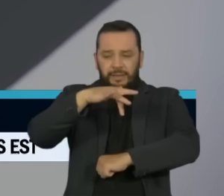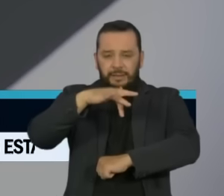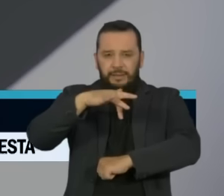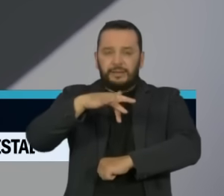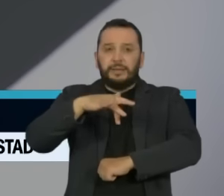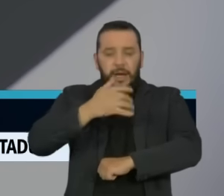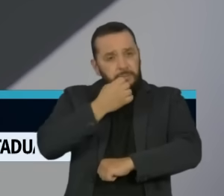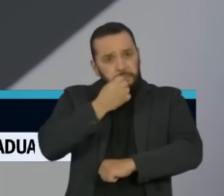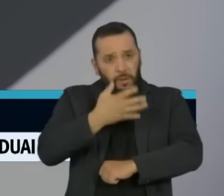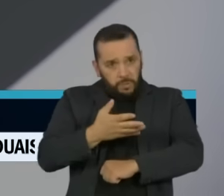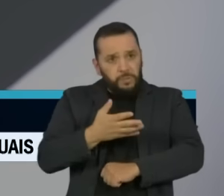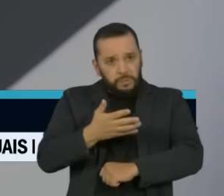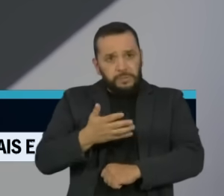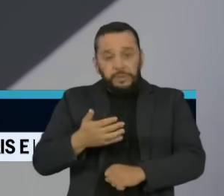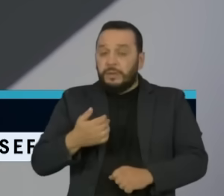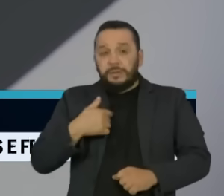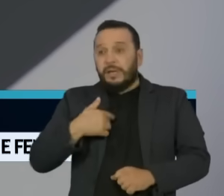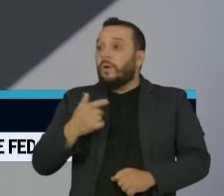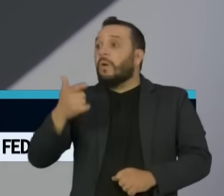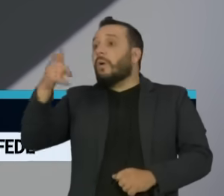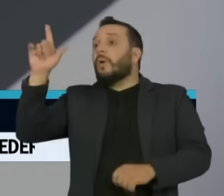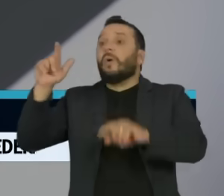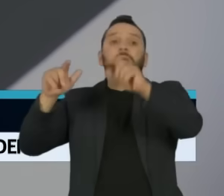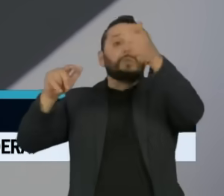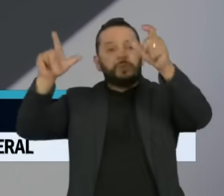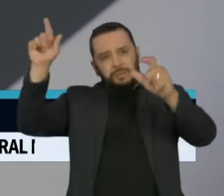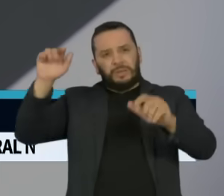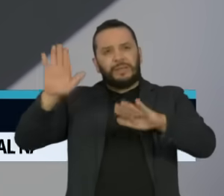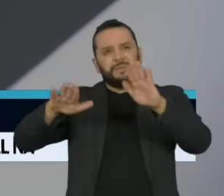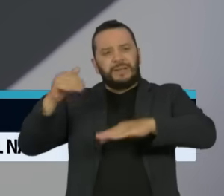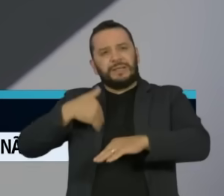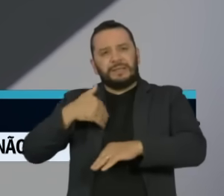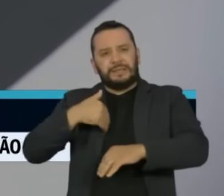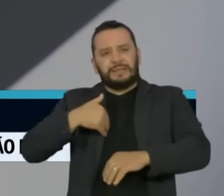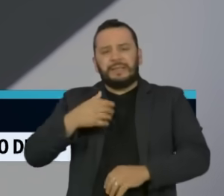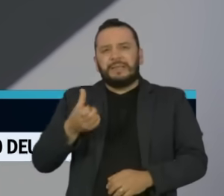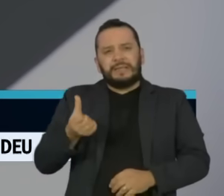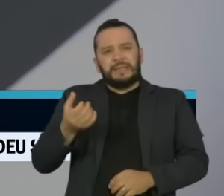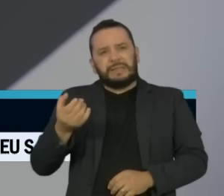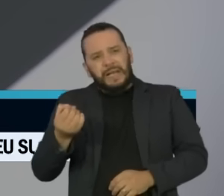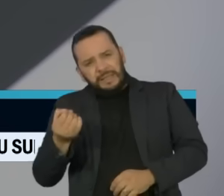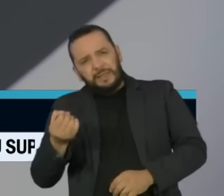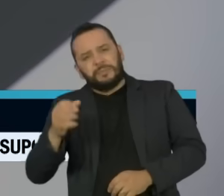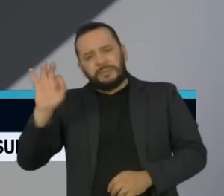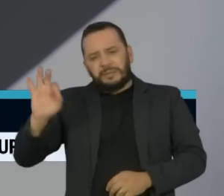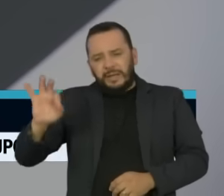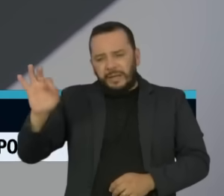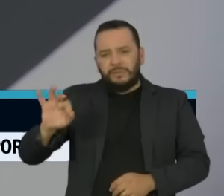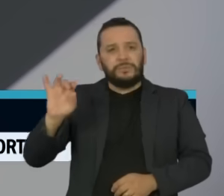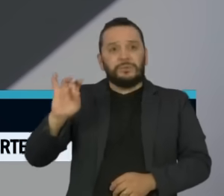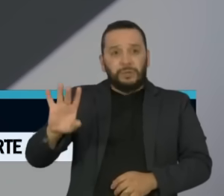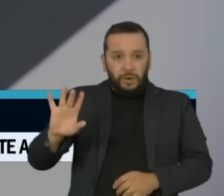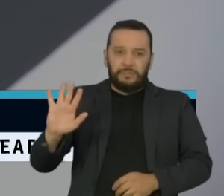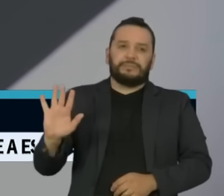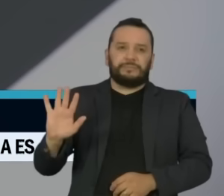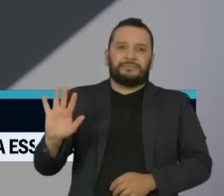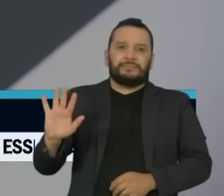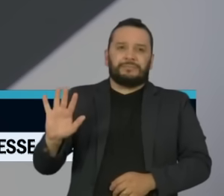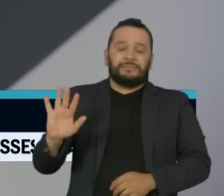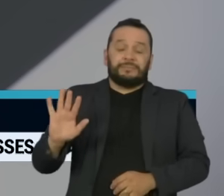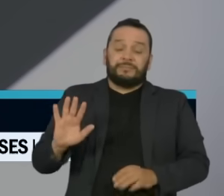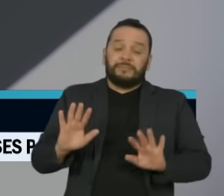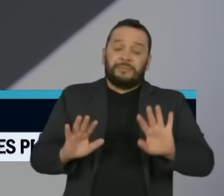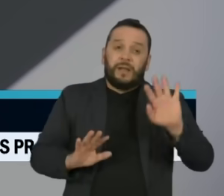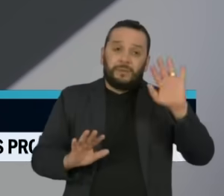de cobertura, você tem que tomar a segunda dose e você não tinha talvez uma imunidade para a vida inteira. O que está acontecendo agora